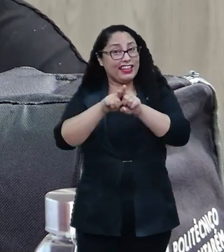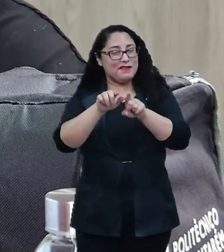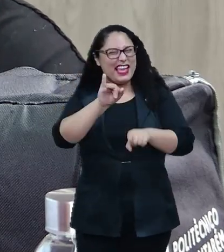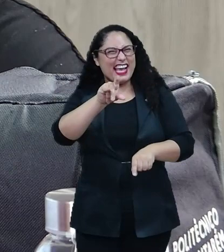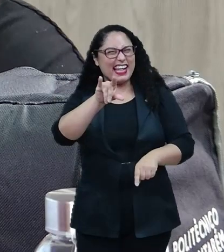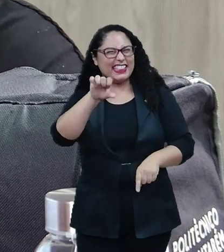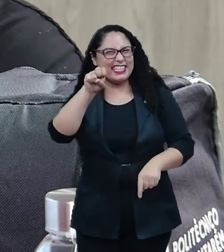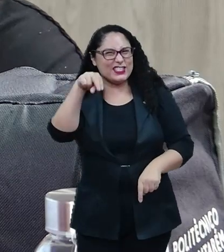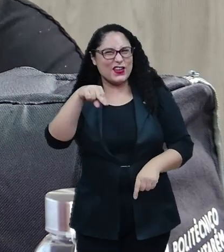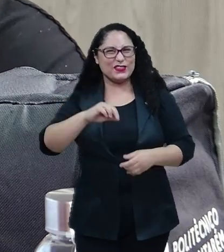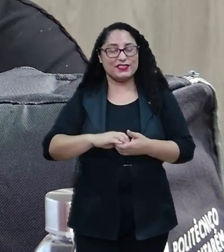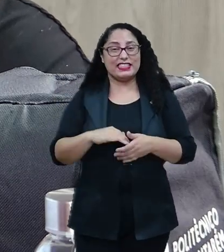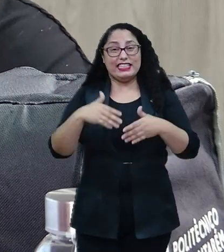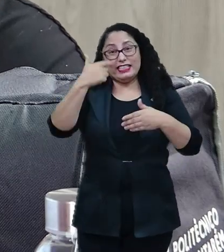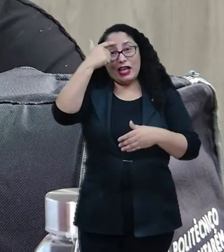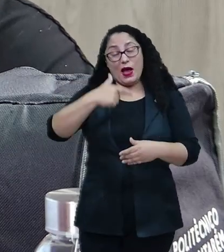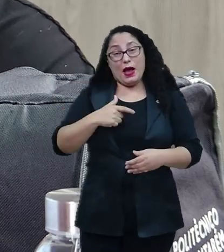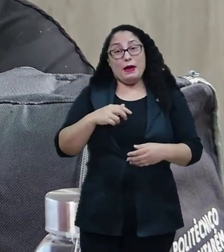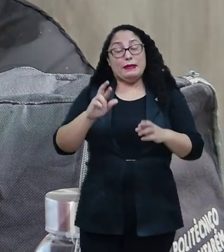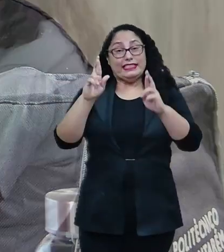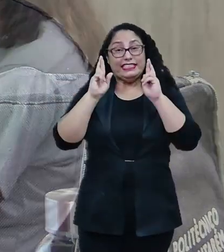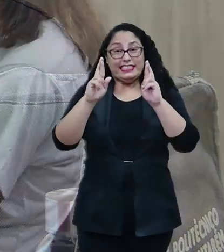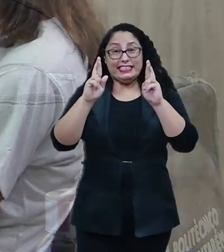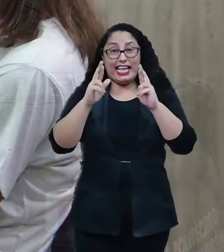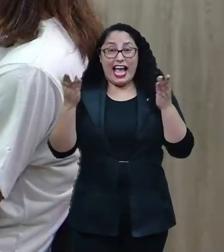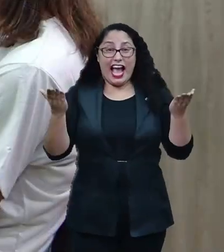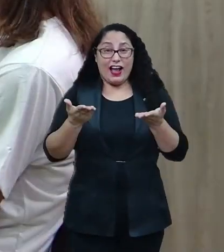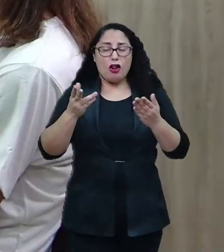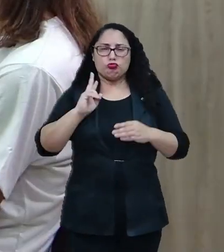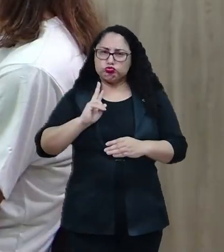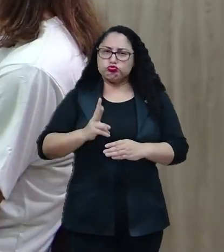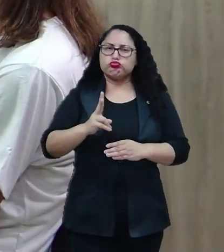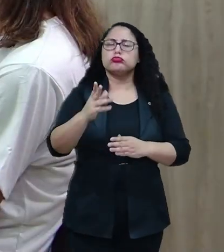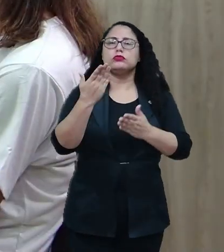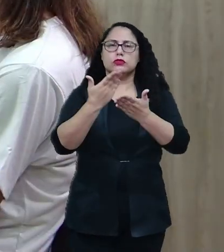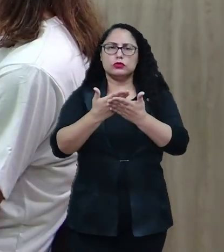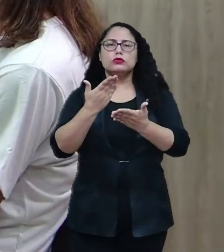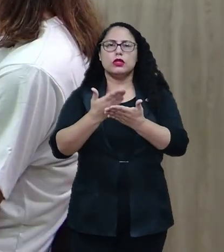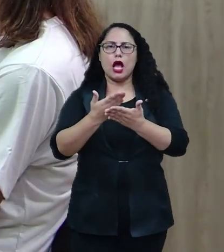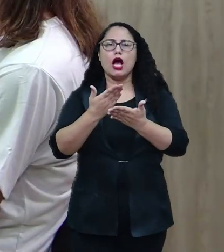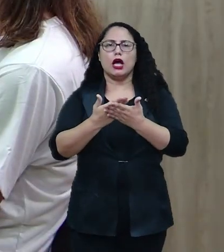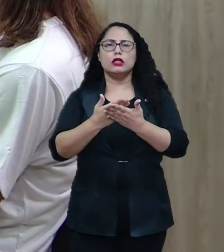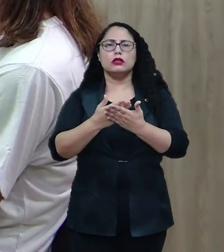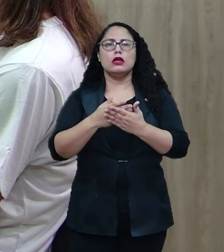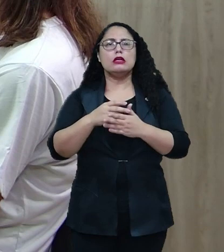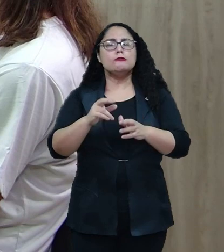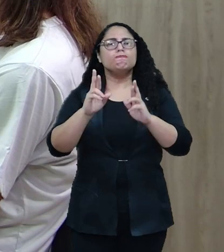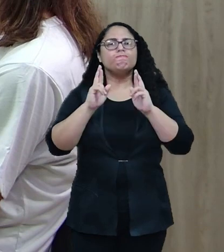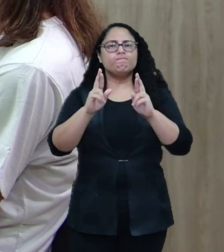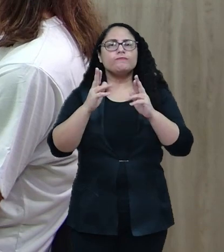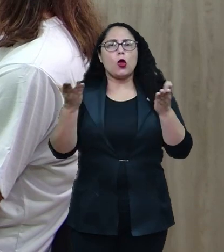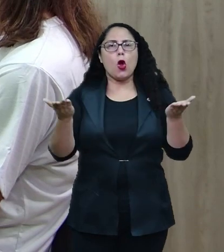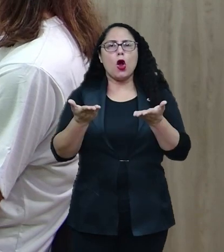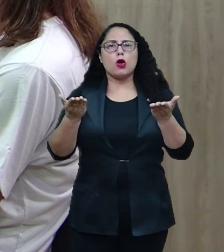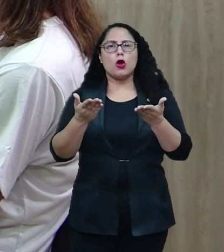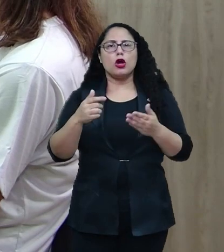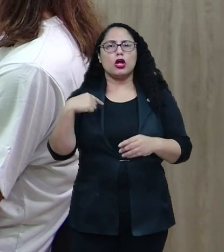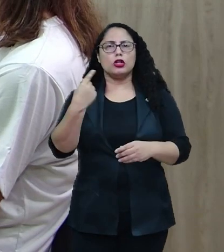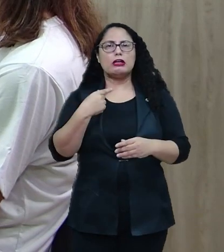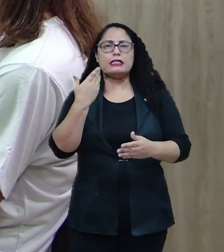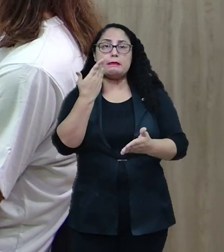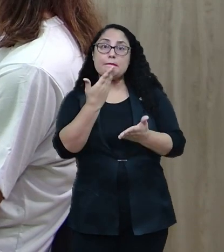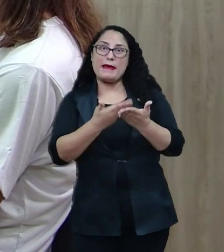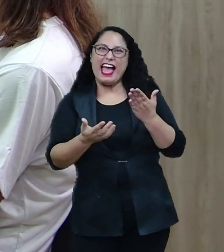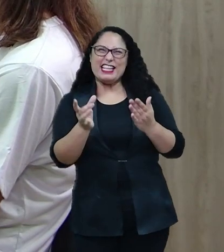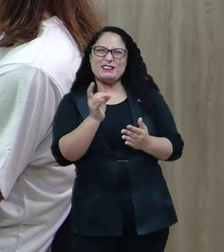Anderson? Bom, a minha expectativa agora é continuar estudando e eu pretendo, agora que assim, a gente perde